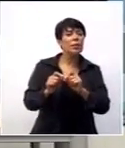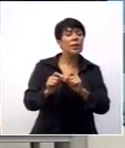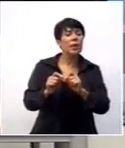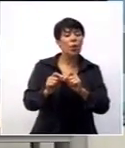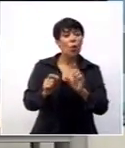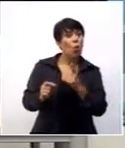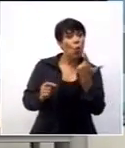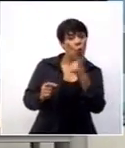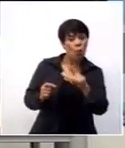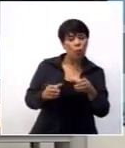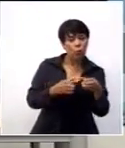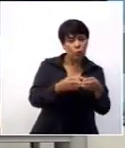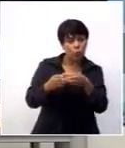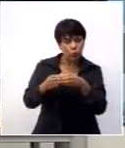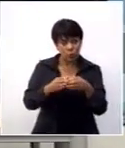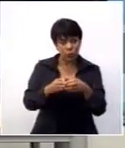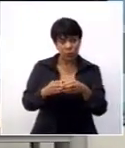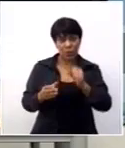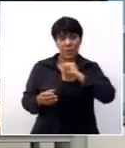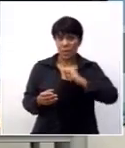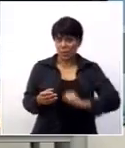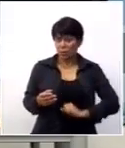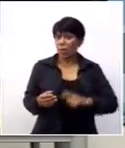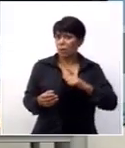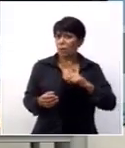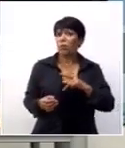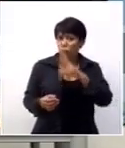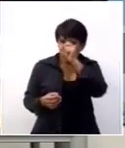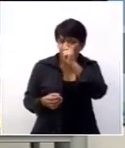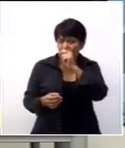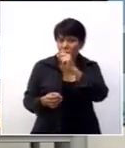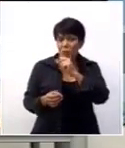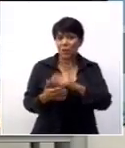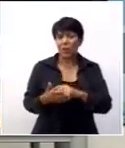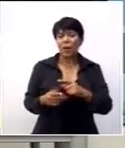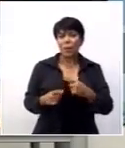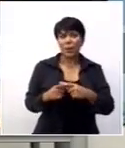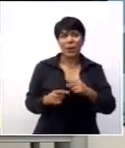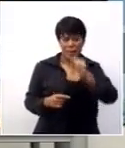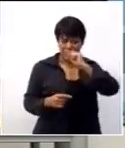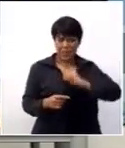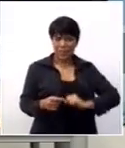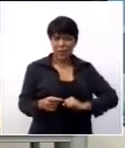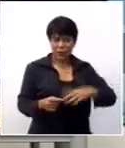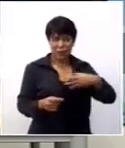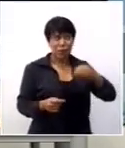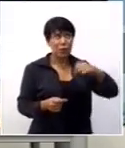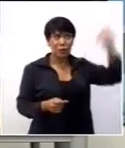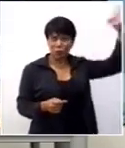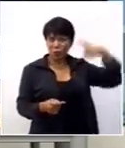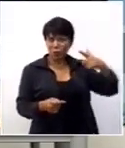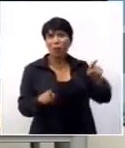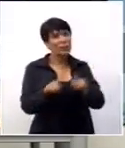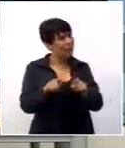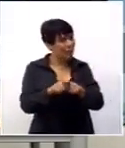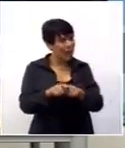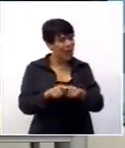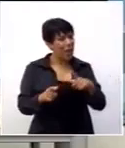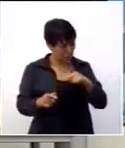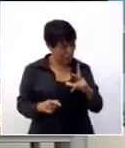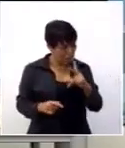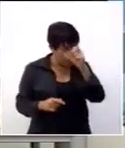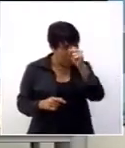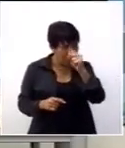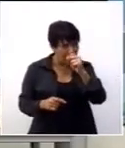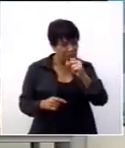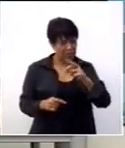Os sacerdotes tinham muita força. Ah, Caio, o sacerdote é filho de Ra, ele não precisa de ninguém. Ele de fato é filho de Ra. Mas quem vai fazer